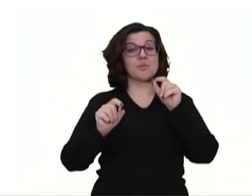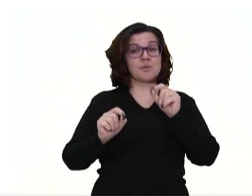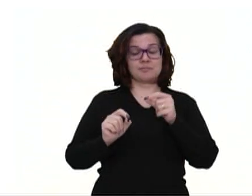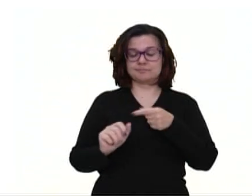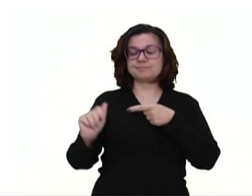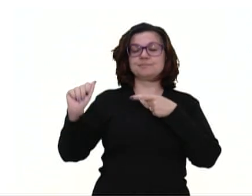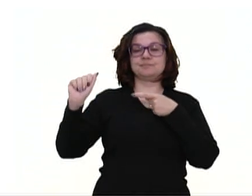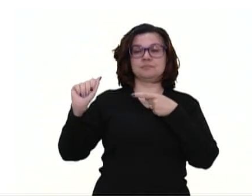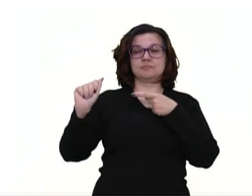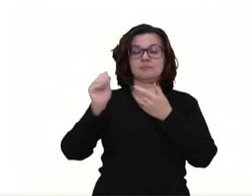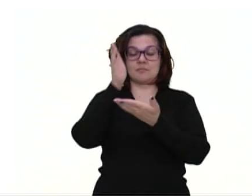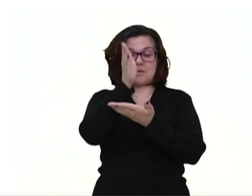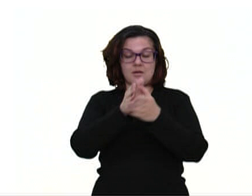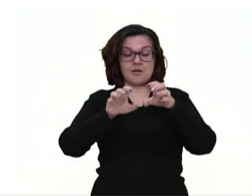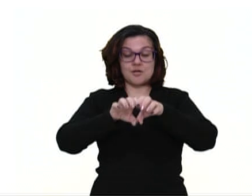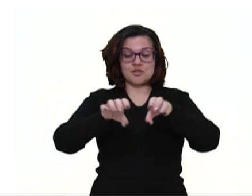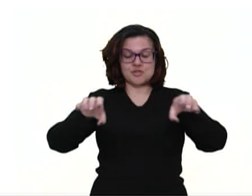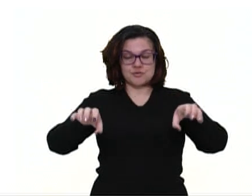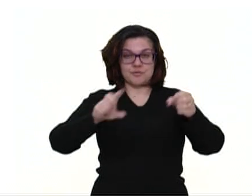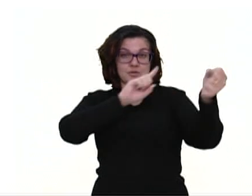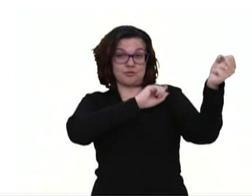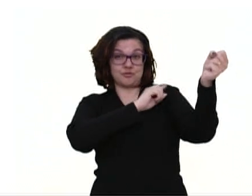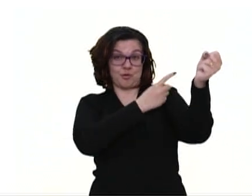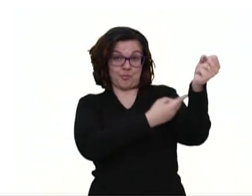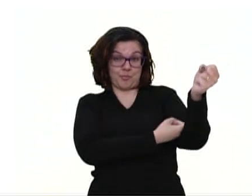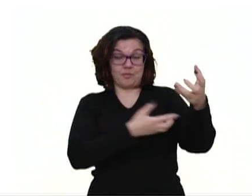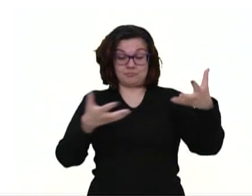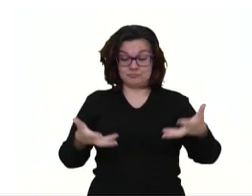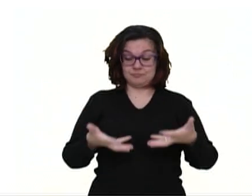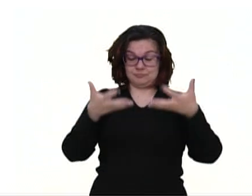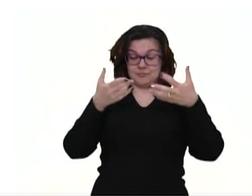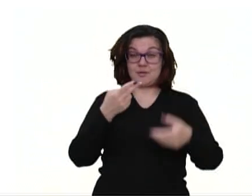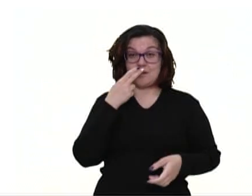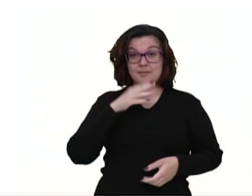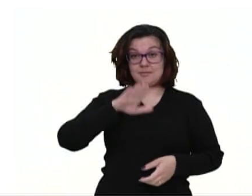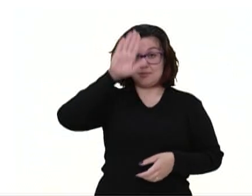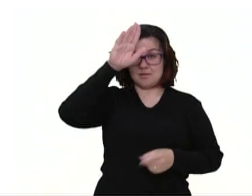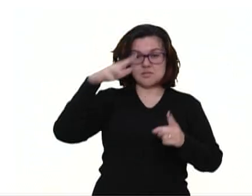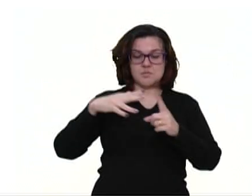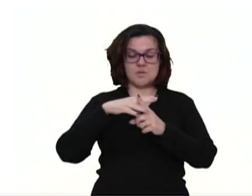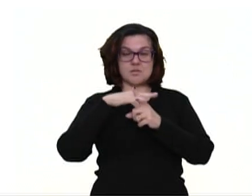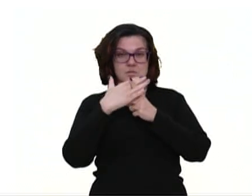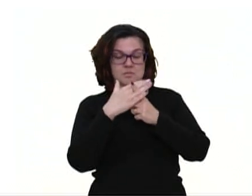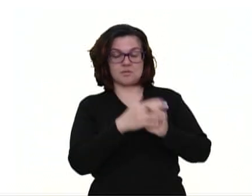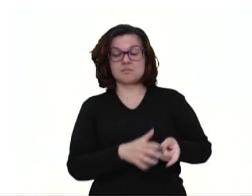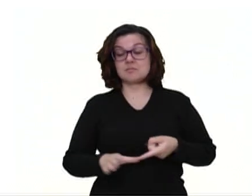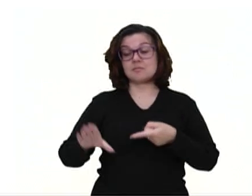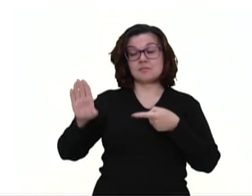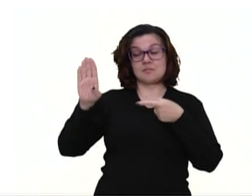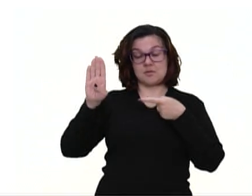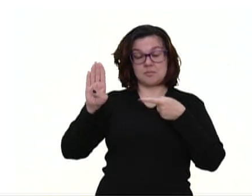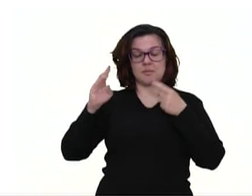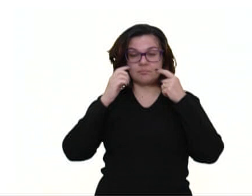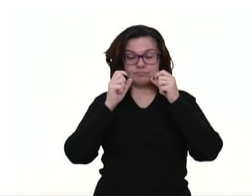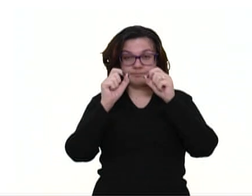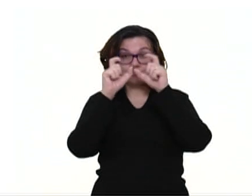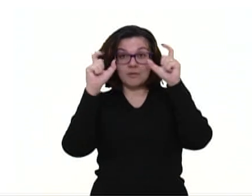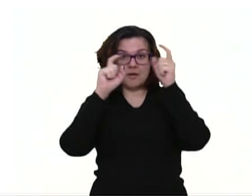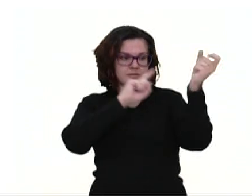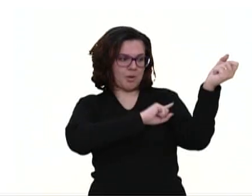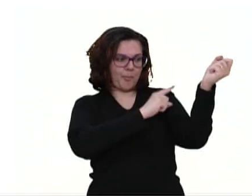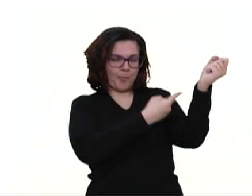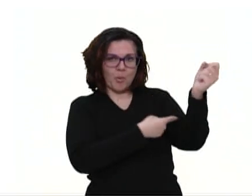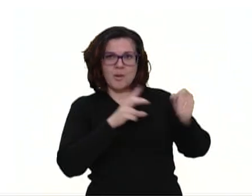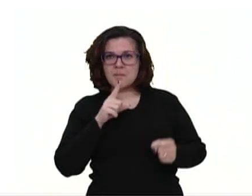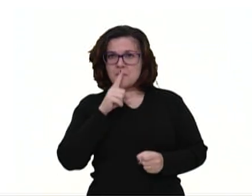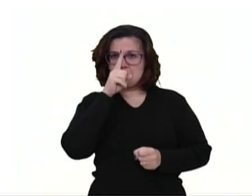A, repartir a Polônia em 2 zonas de influência nazista e socialista. Letra B, alertar a Polônia sobre os riscos